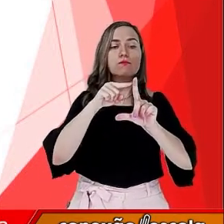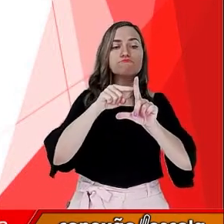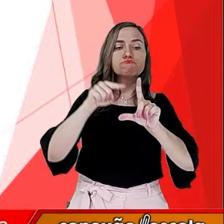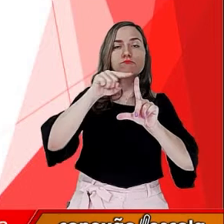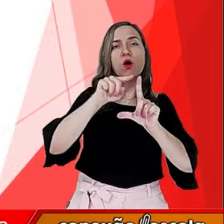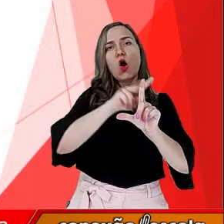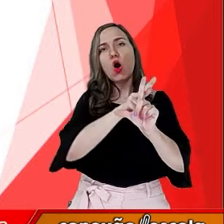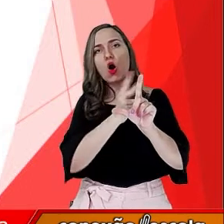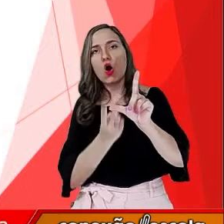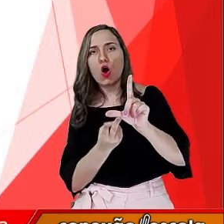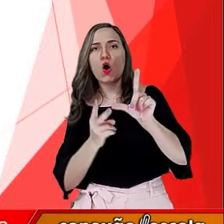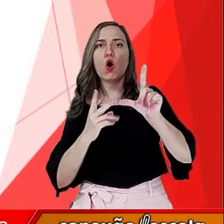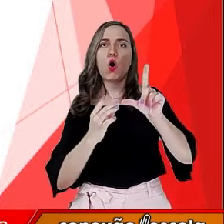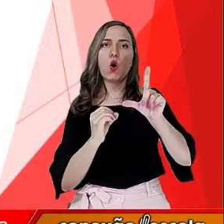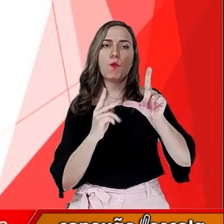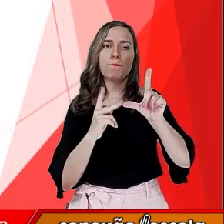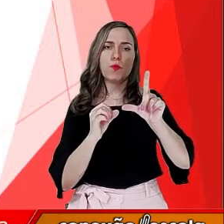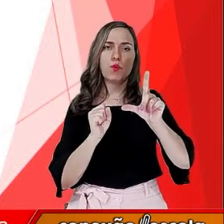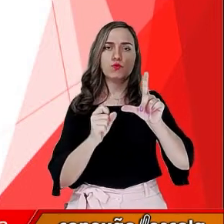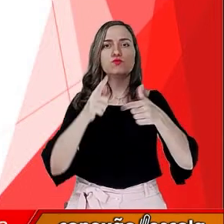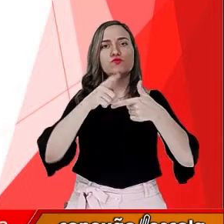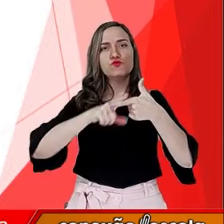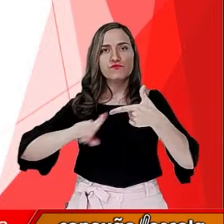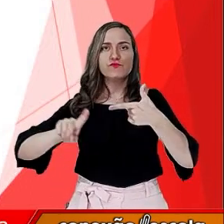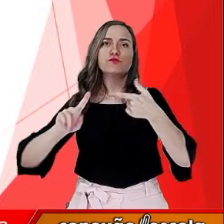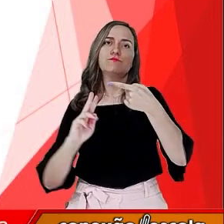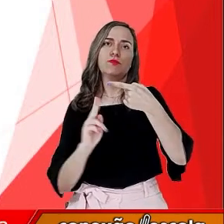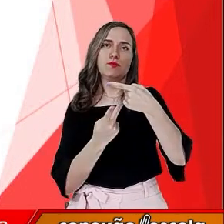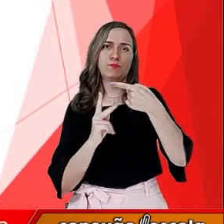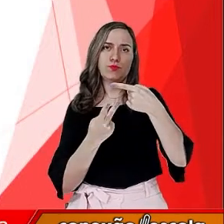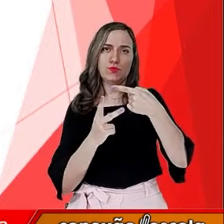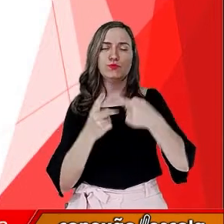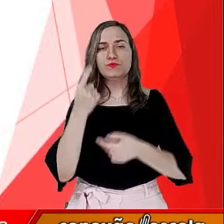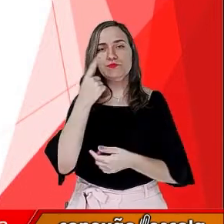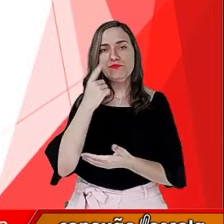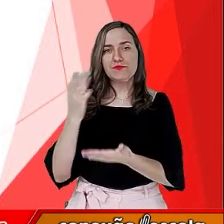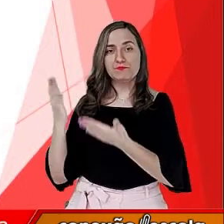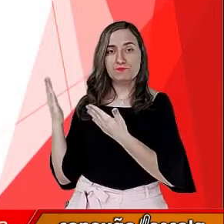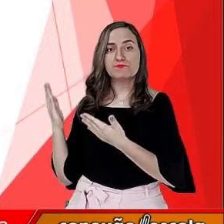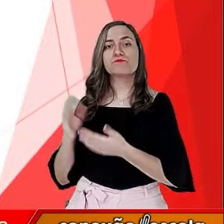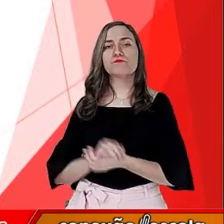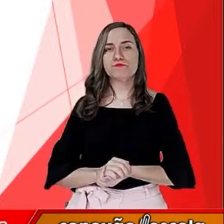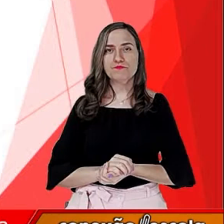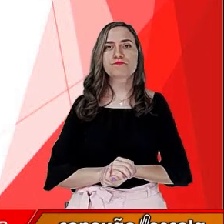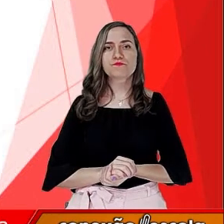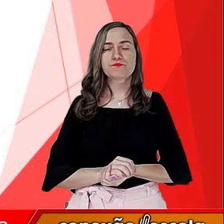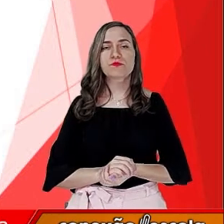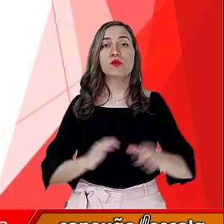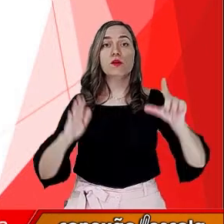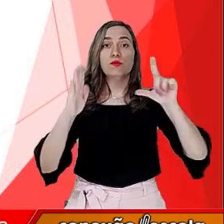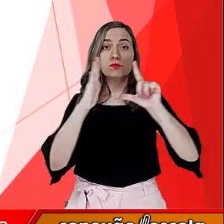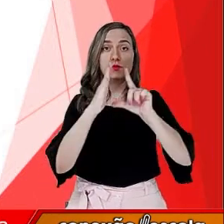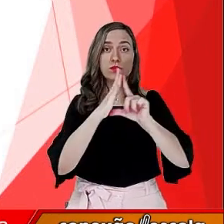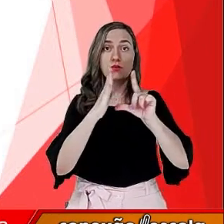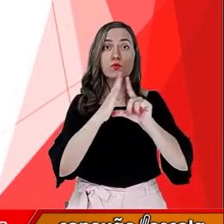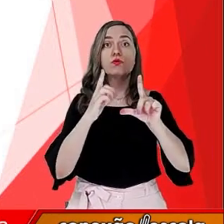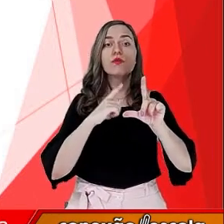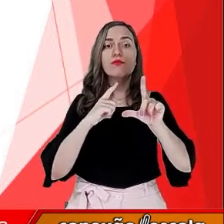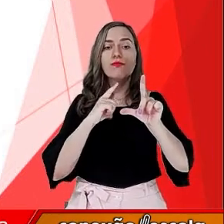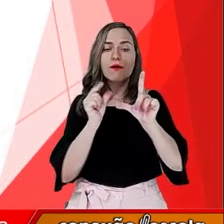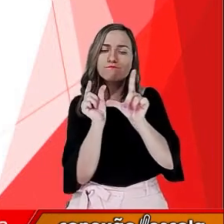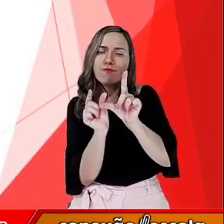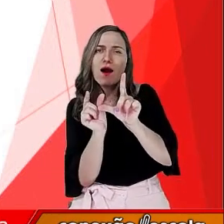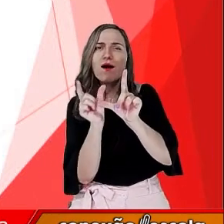triângulo. Então, eu vou copiar aquele triângulo inicial aqui. Como nós temos 3 triângulos distintos,